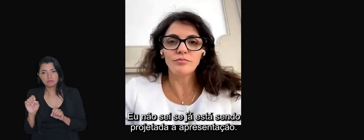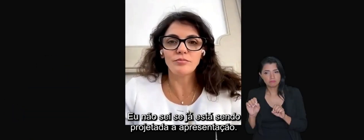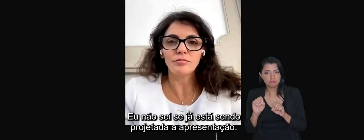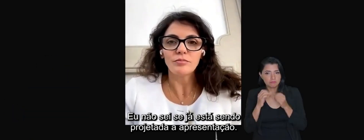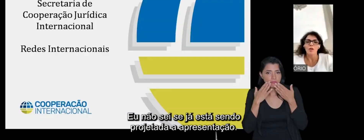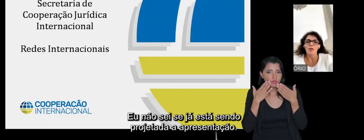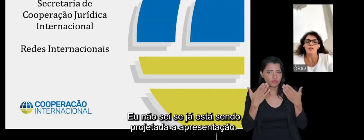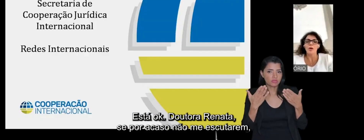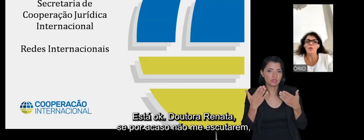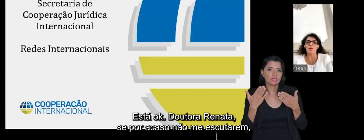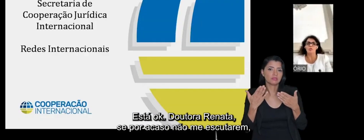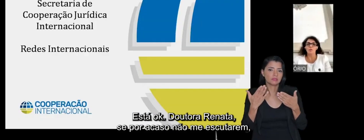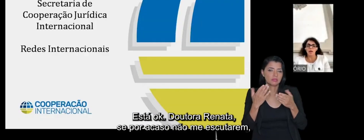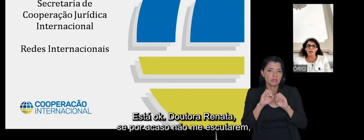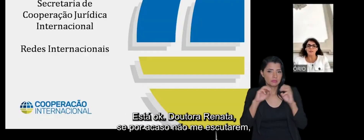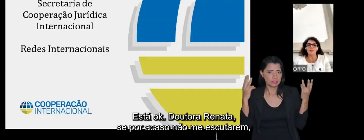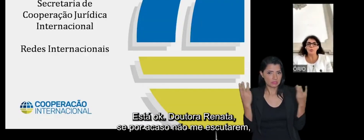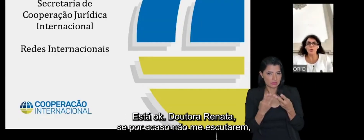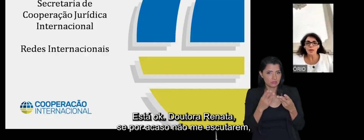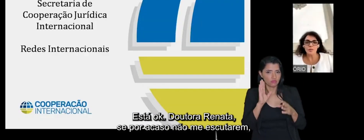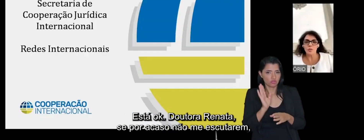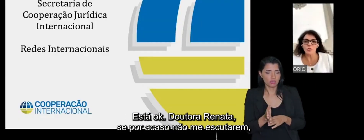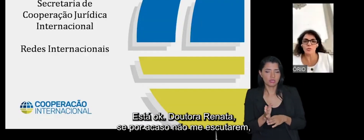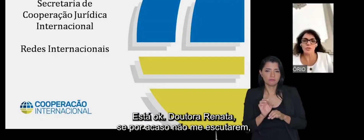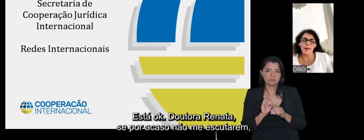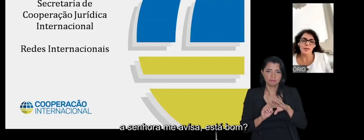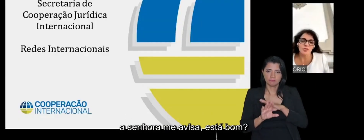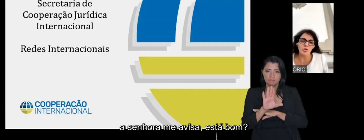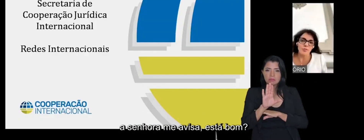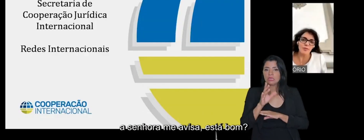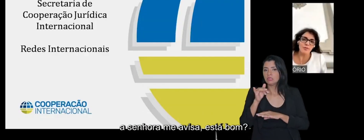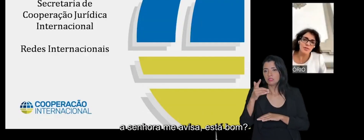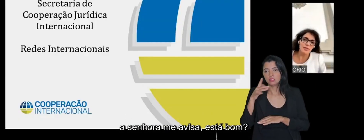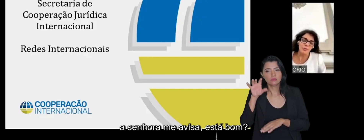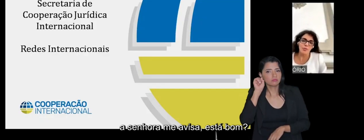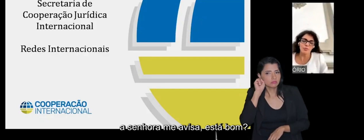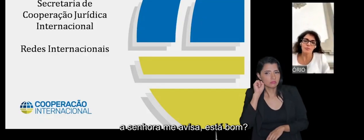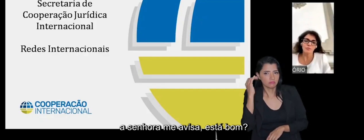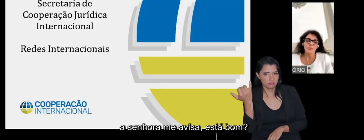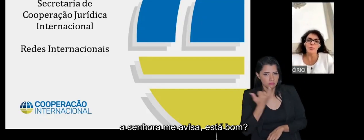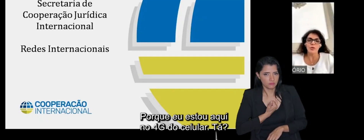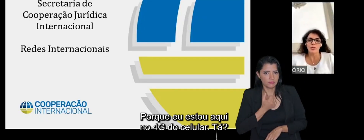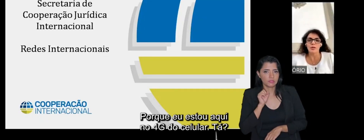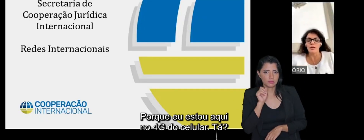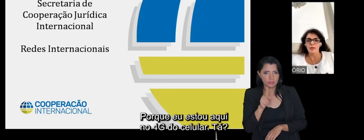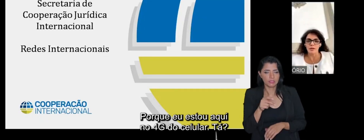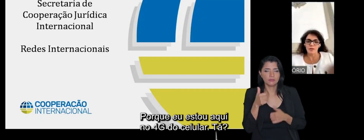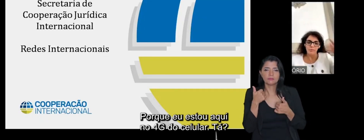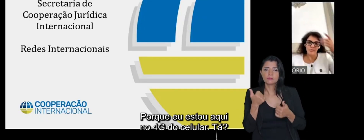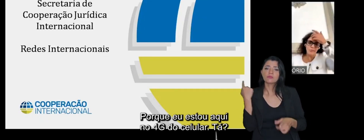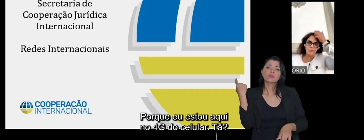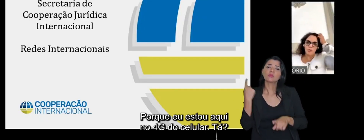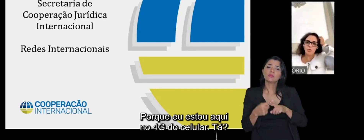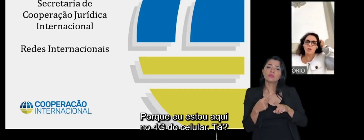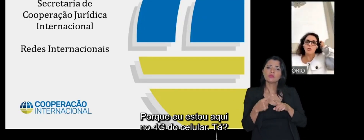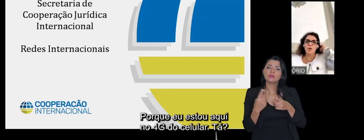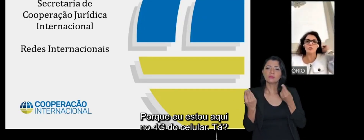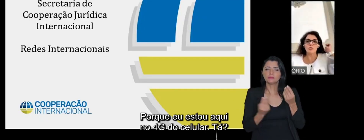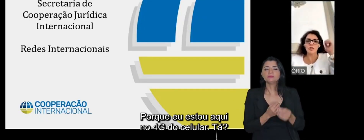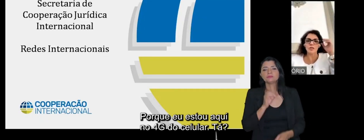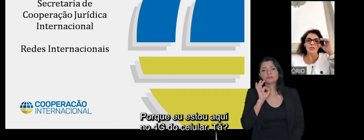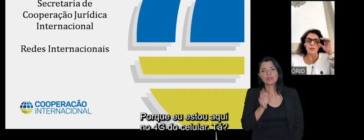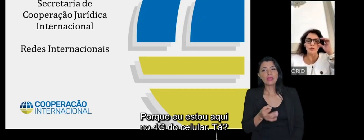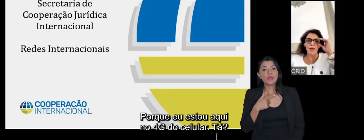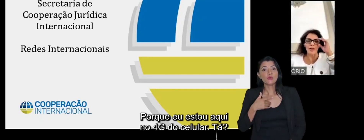apresentação. Tá, ok. Doutora Renata, se por acaso não me escutarem, a senhora me avisa, tá bom? Porque Pode deixar, eu estou qualquer aqui